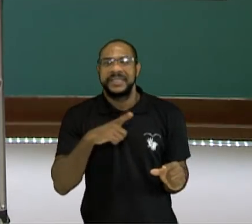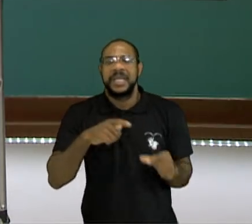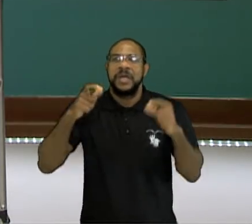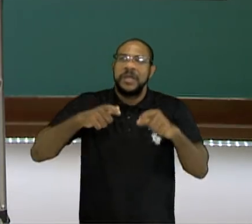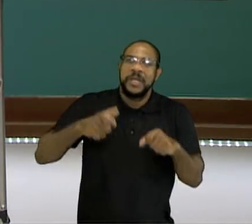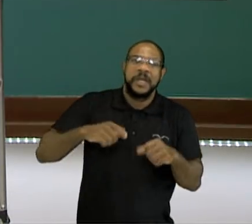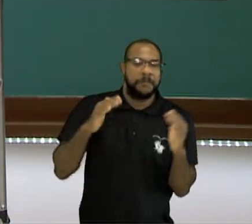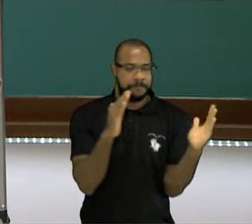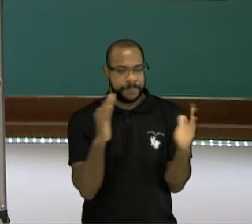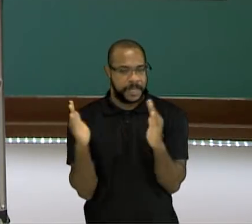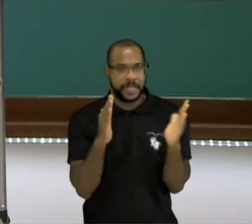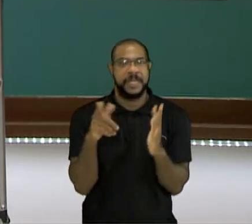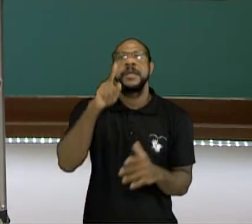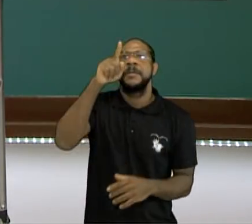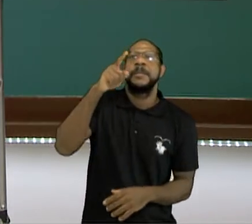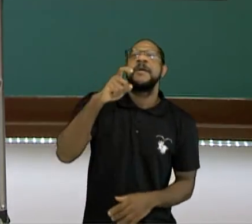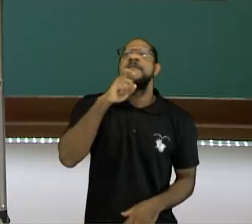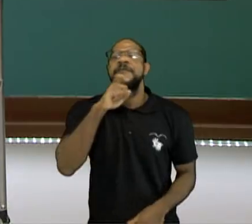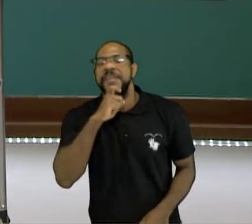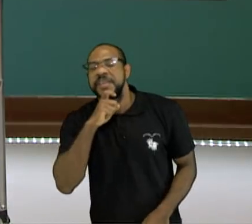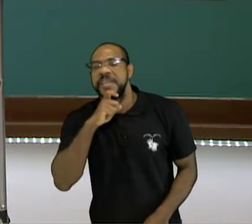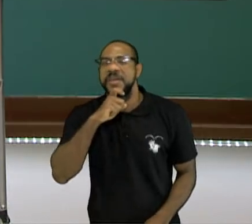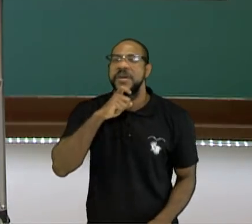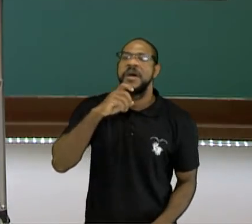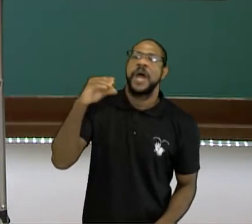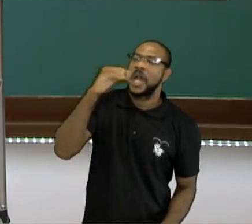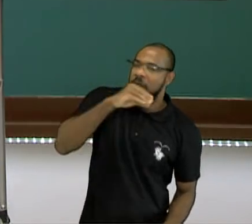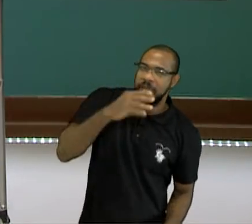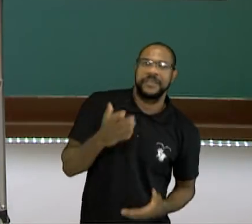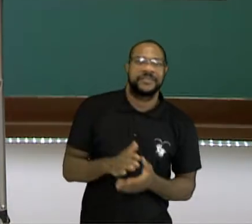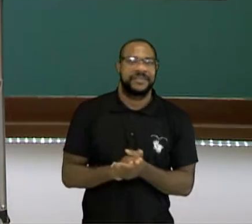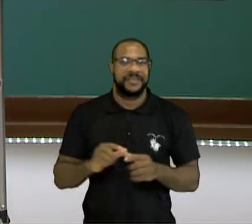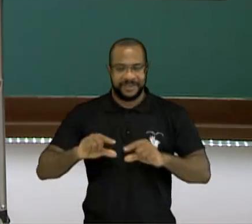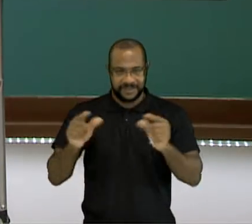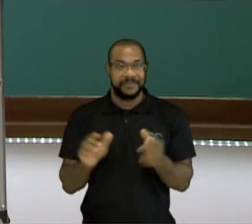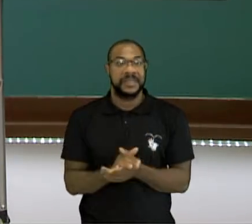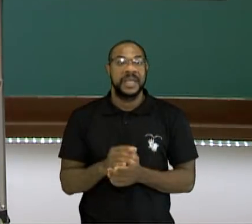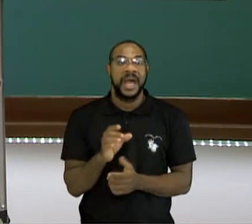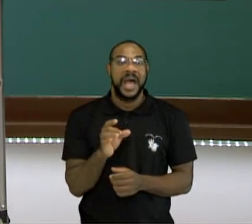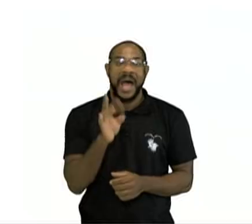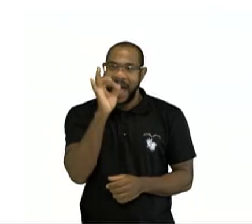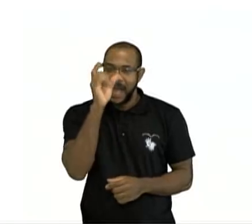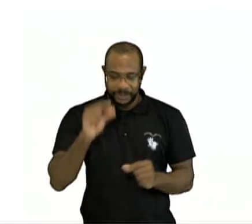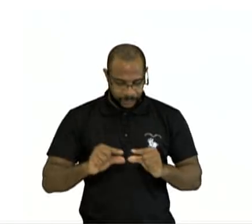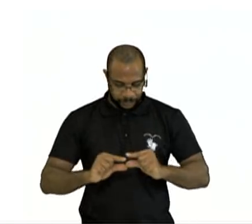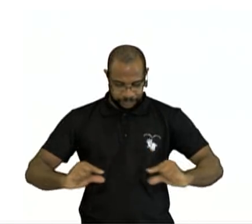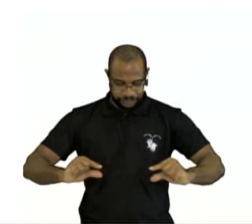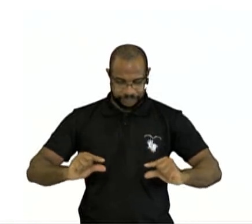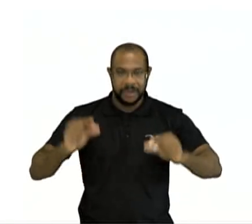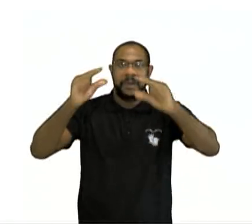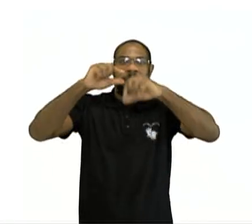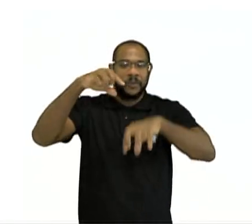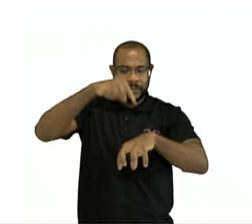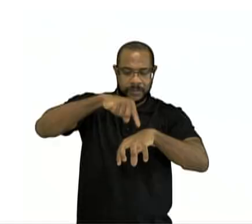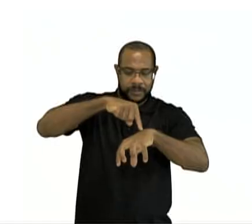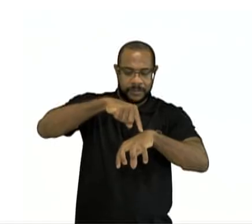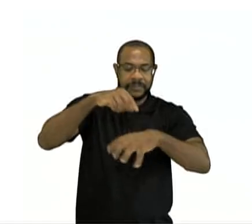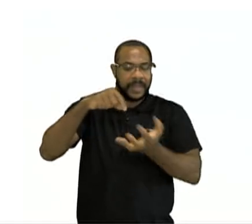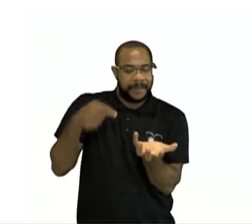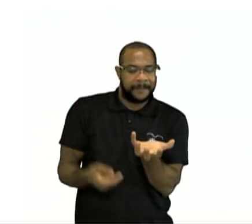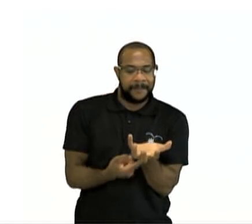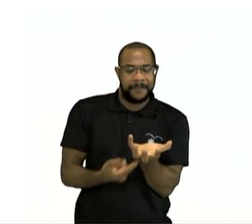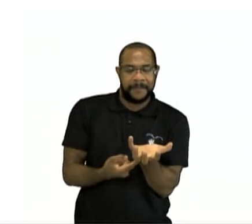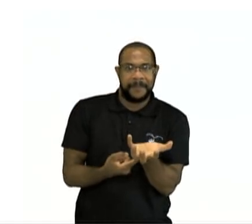nos extremos norte e sul do nosso planeta, que são as menos aquecidas pelo Sol, certo? Nessa porção